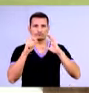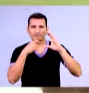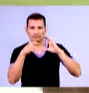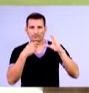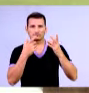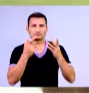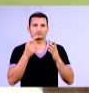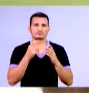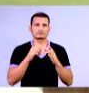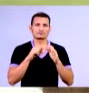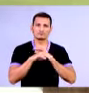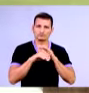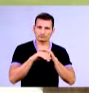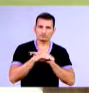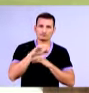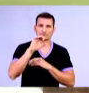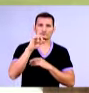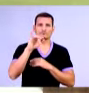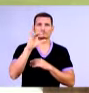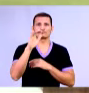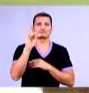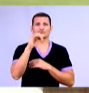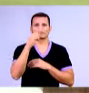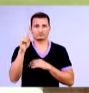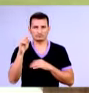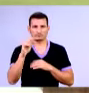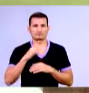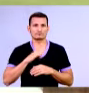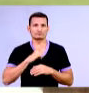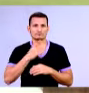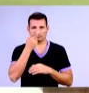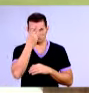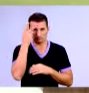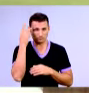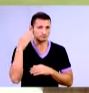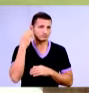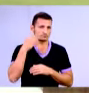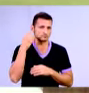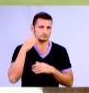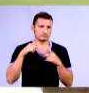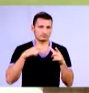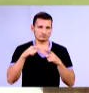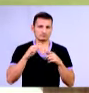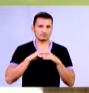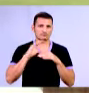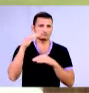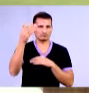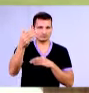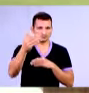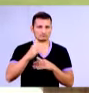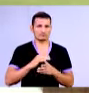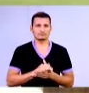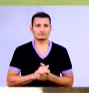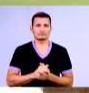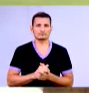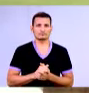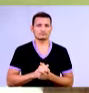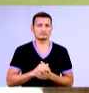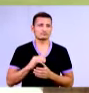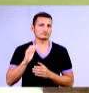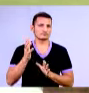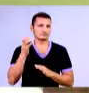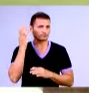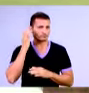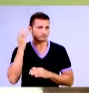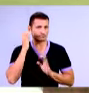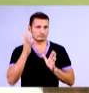edição. Então aqui nós temos uma pessoa experiente para os trabalhos que vem à frente. Na parte do áudio, já utilizou o